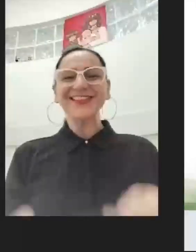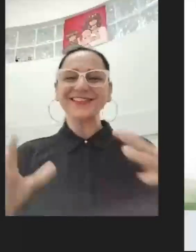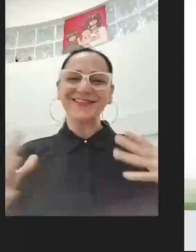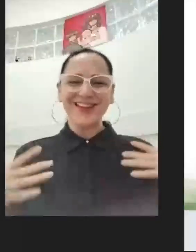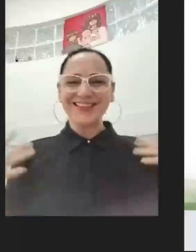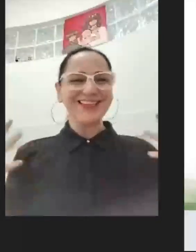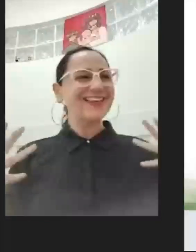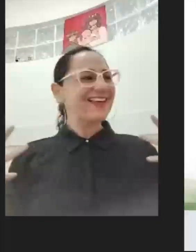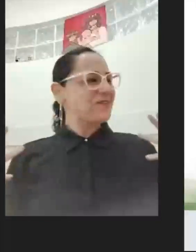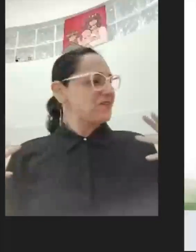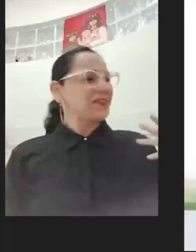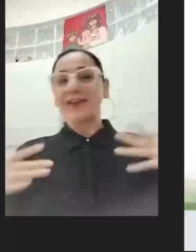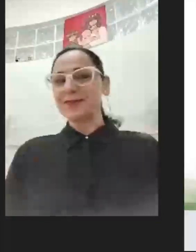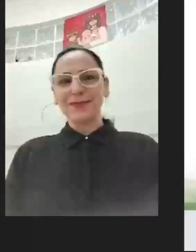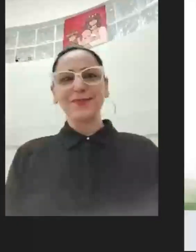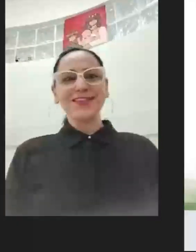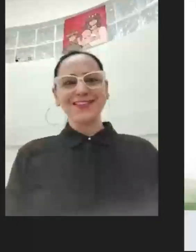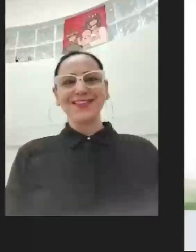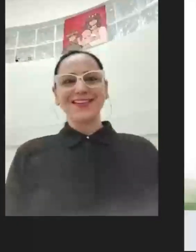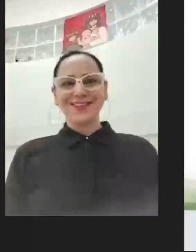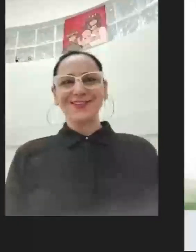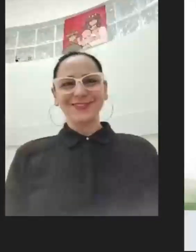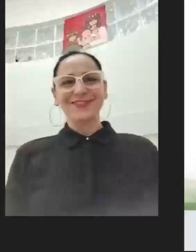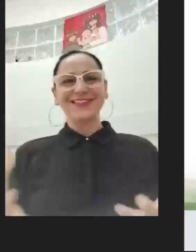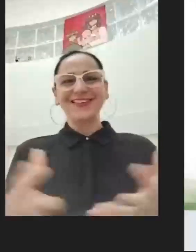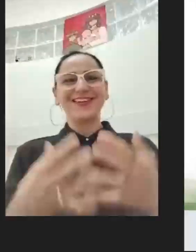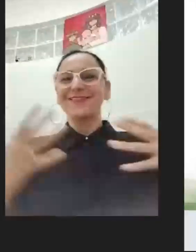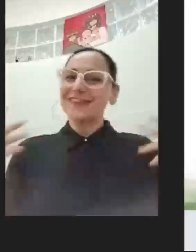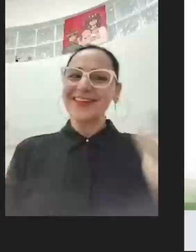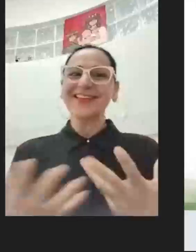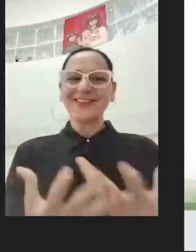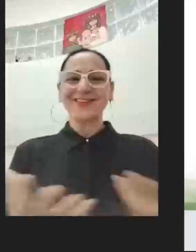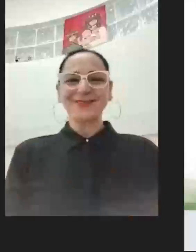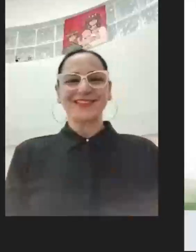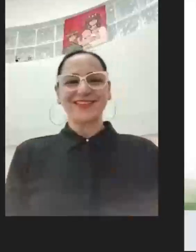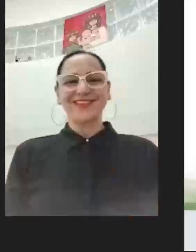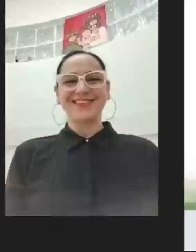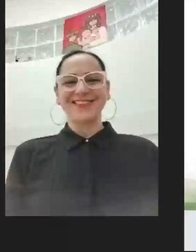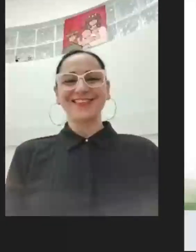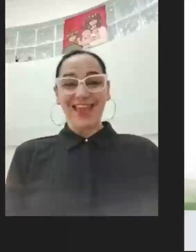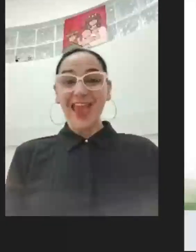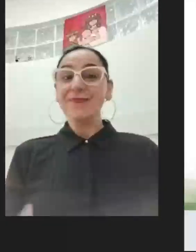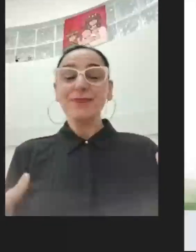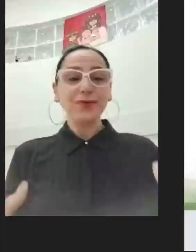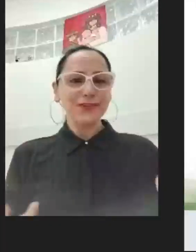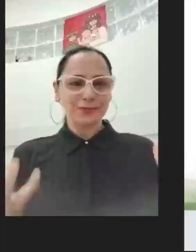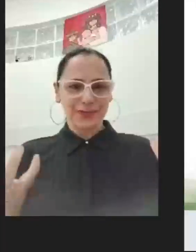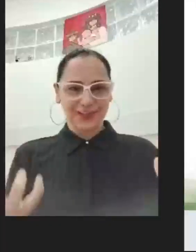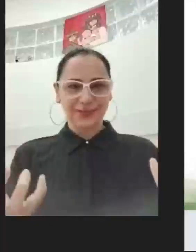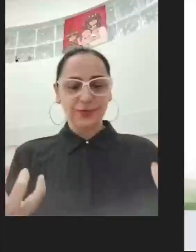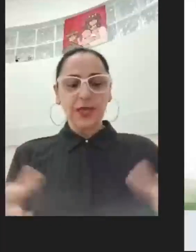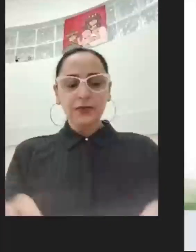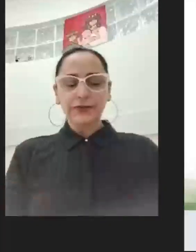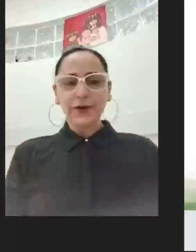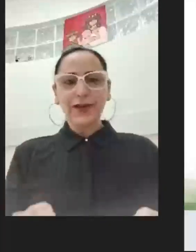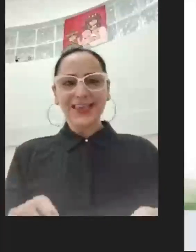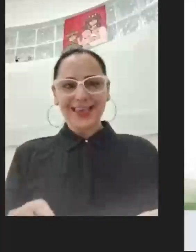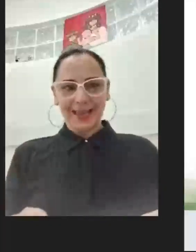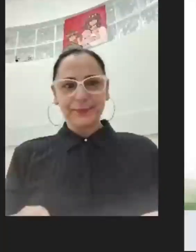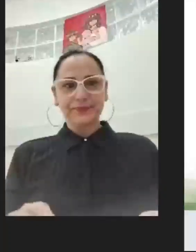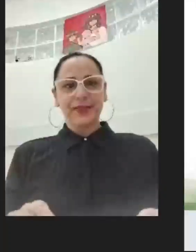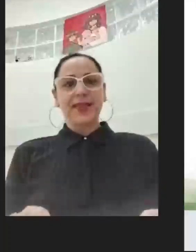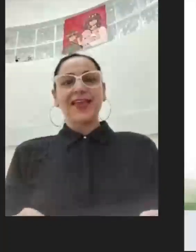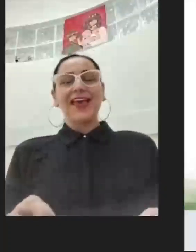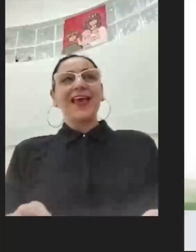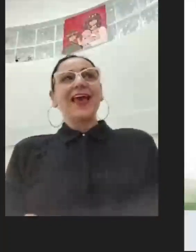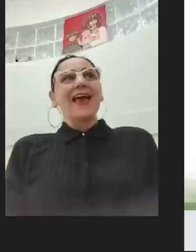Soninha? Entendeu? E aí tu quase que faz uma poesia, como eu estou fazendo aqui agora, falando sobre isso. É muito bonito.